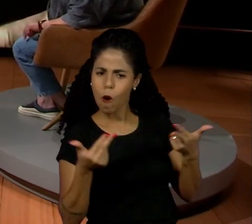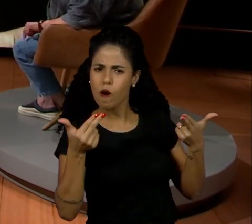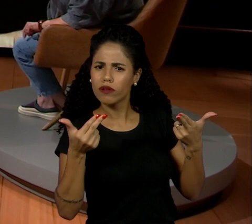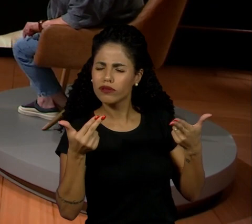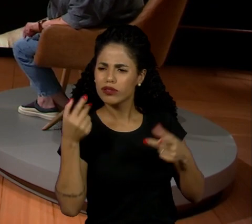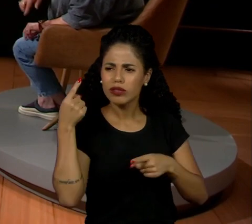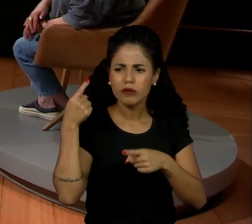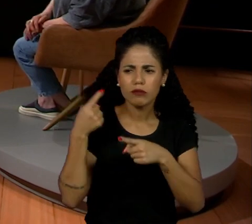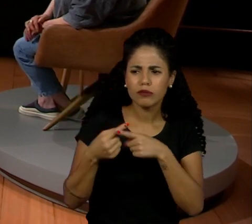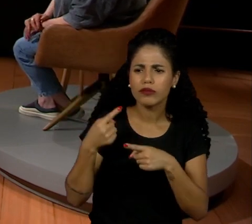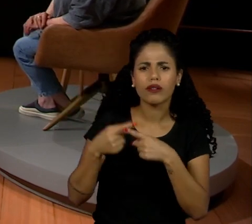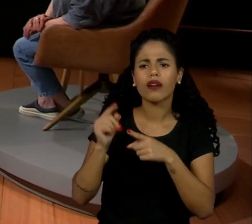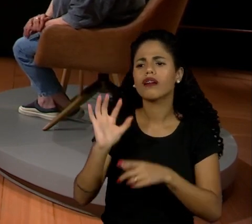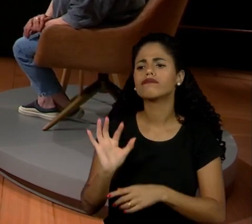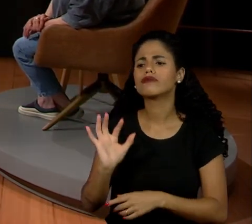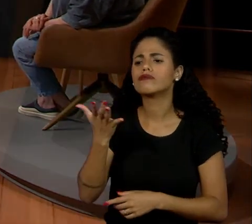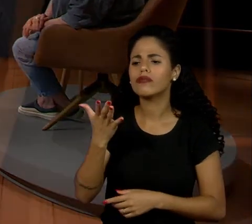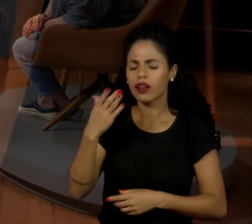da depressão.